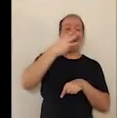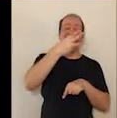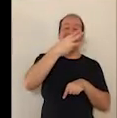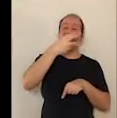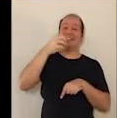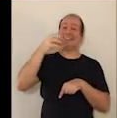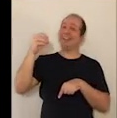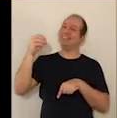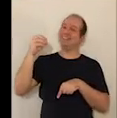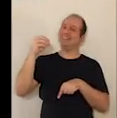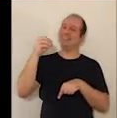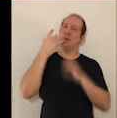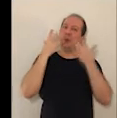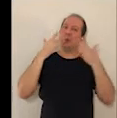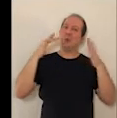300 sequins.